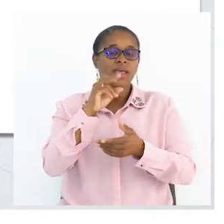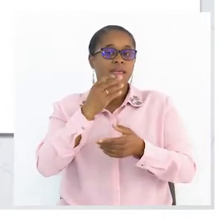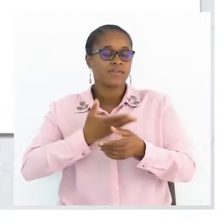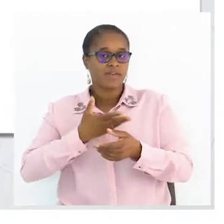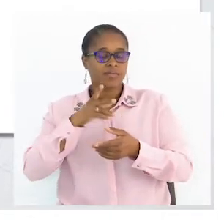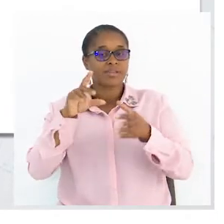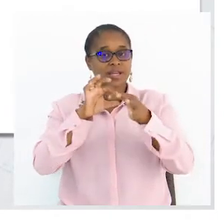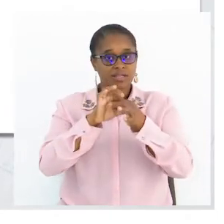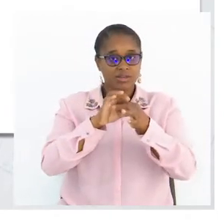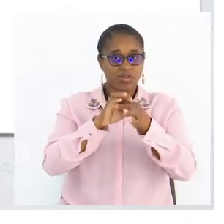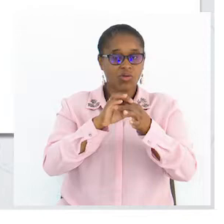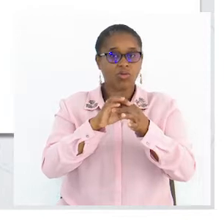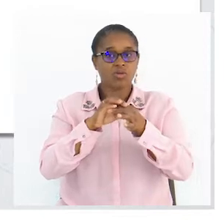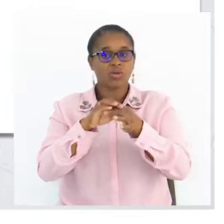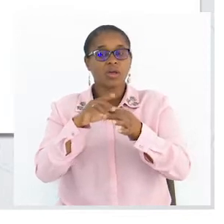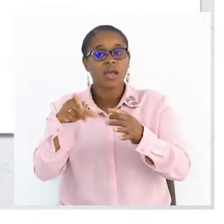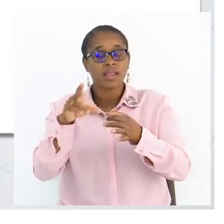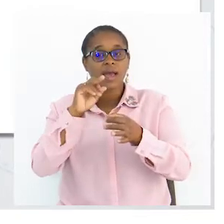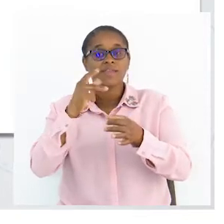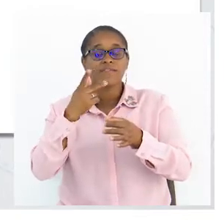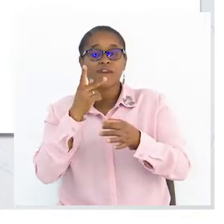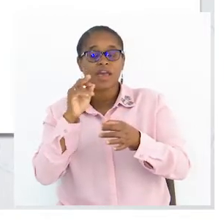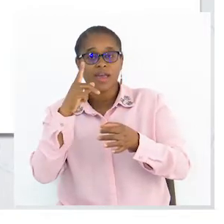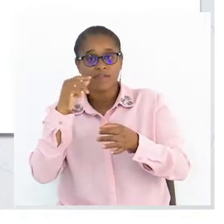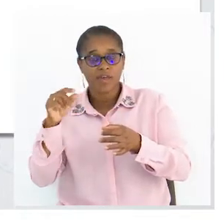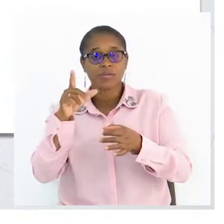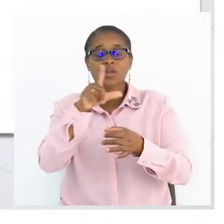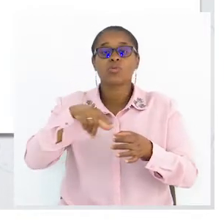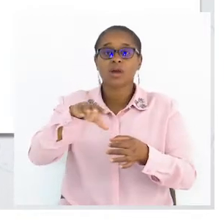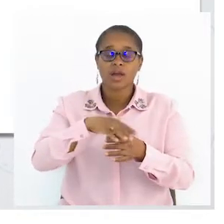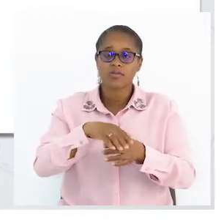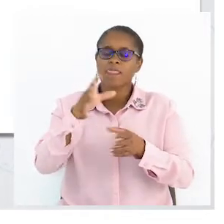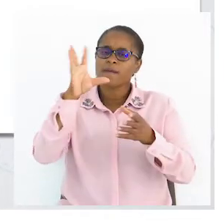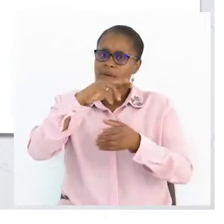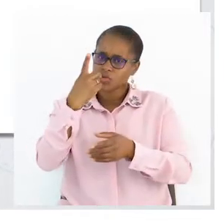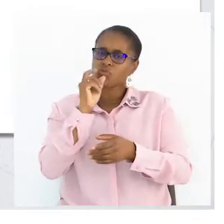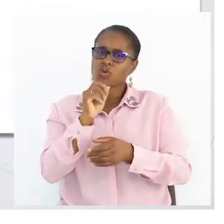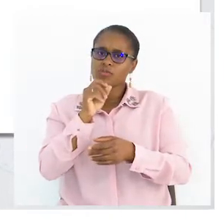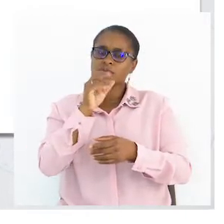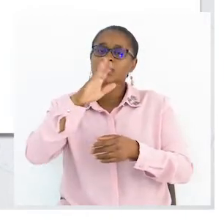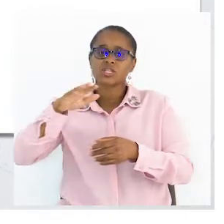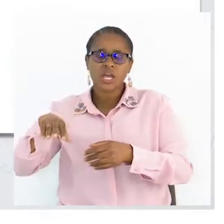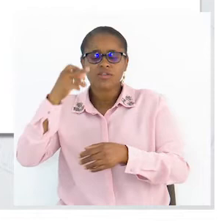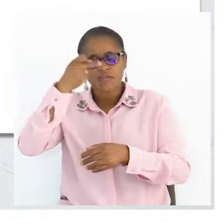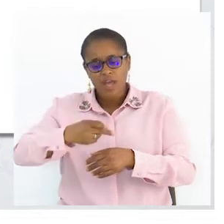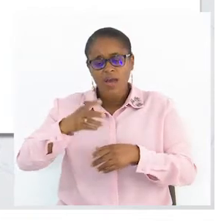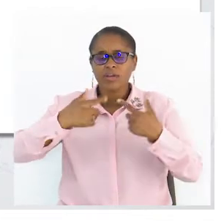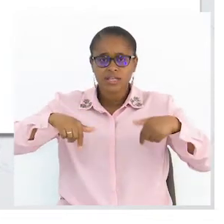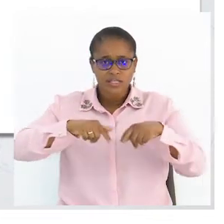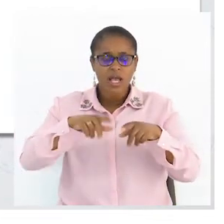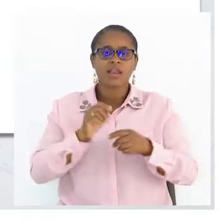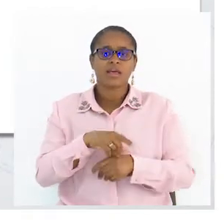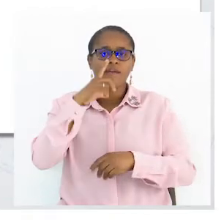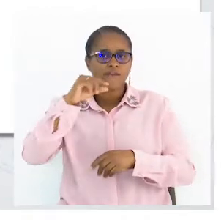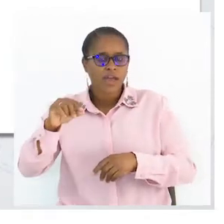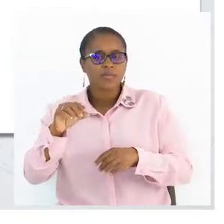lugar. Uma preposição mais um nome. As crianças ficaram na sala. Verbo